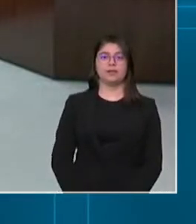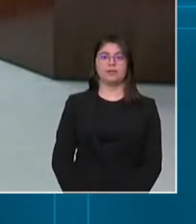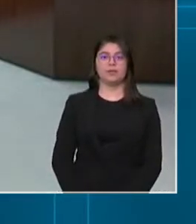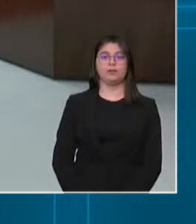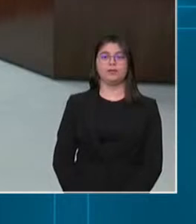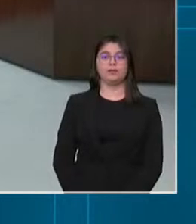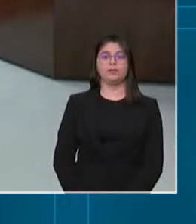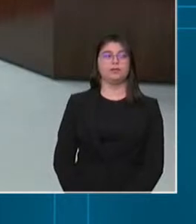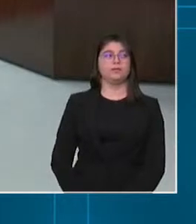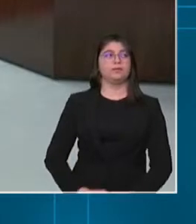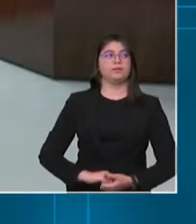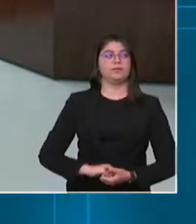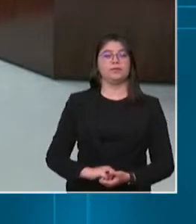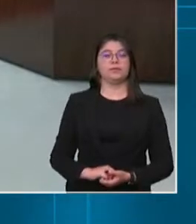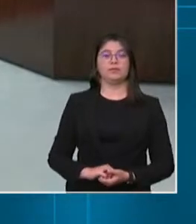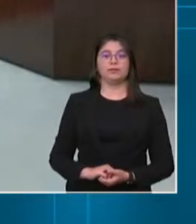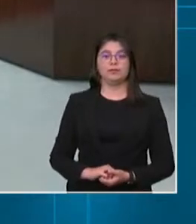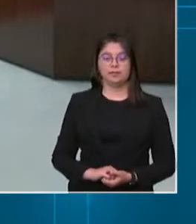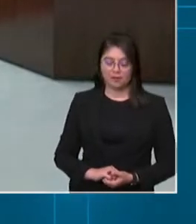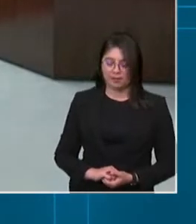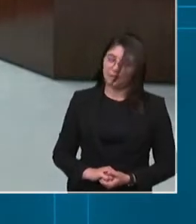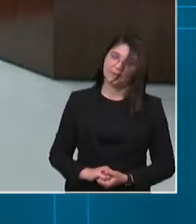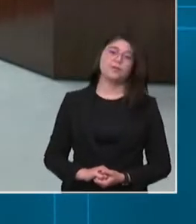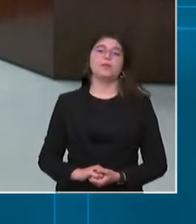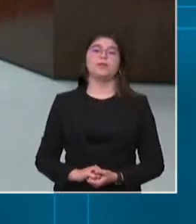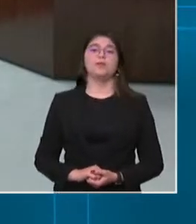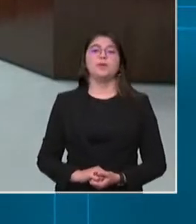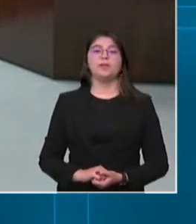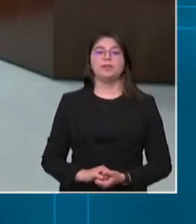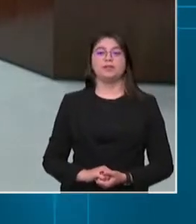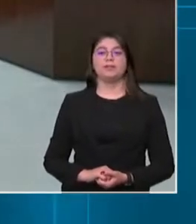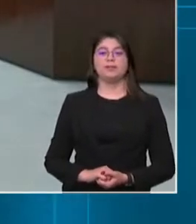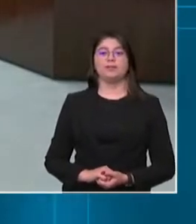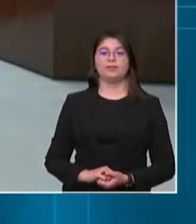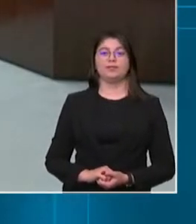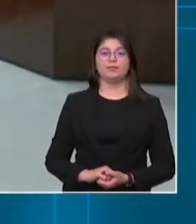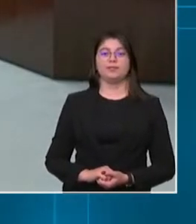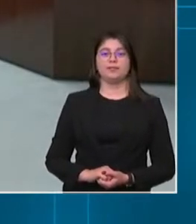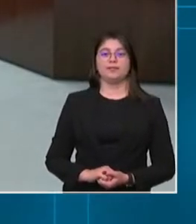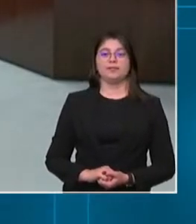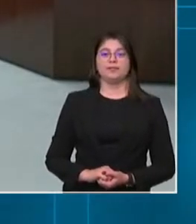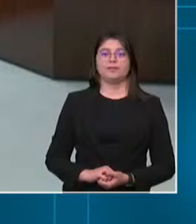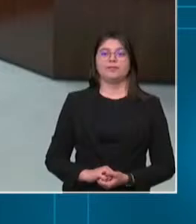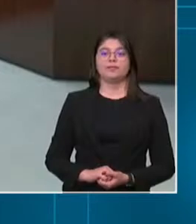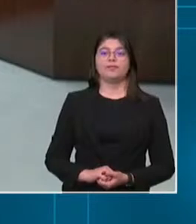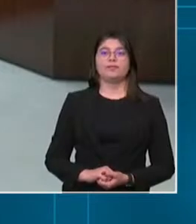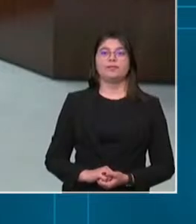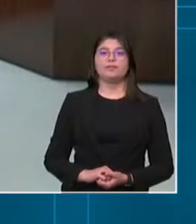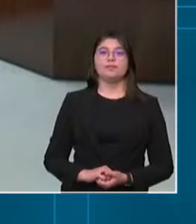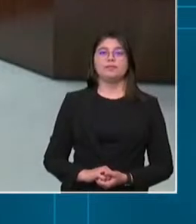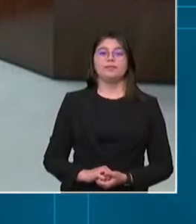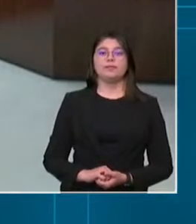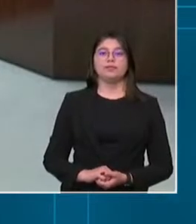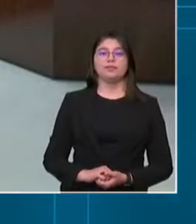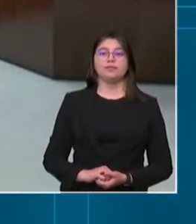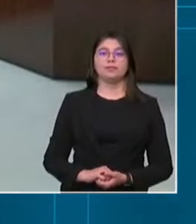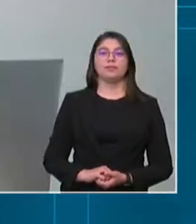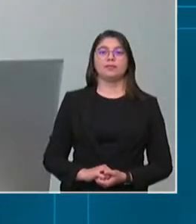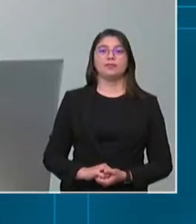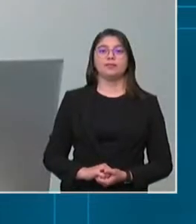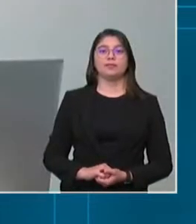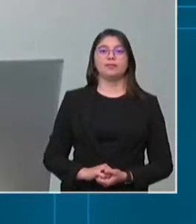foi comprada, é porque eles entendem que, de fato, há aqui no Brasil, não um problema que seja o STF, mas um problema que